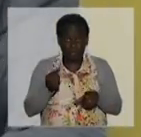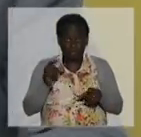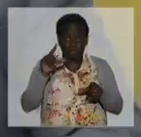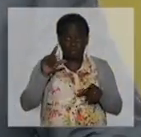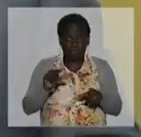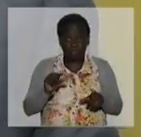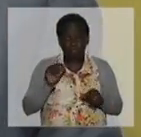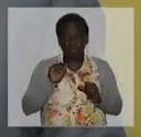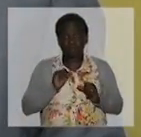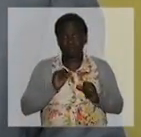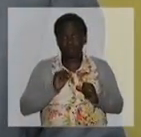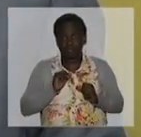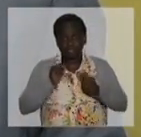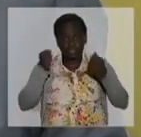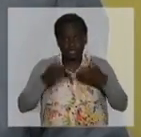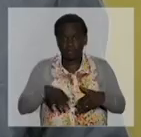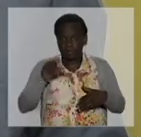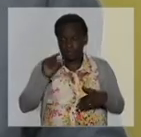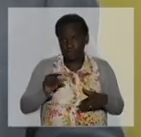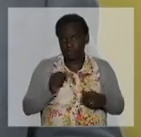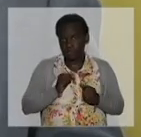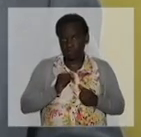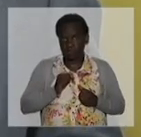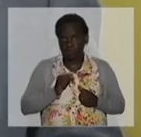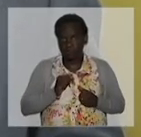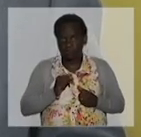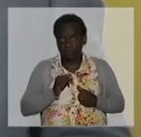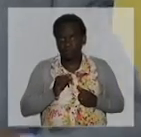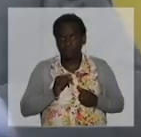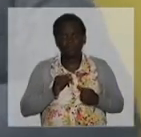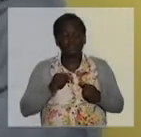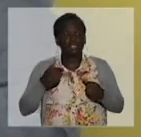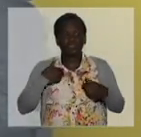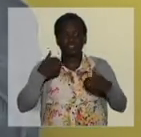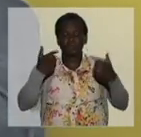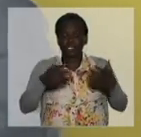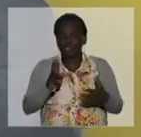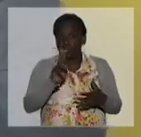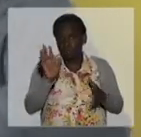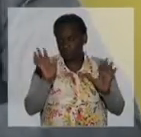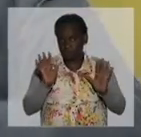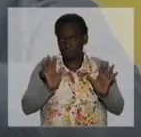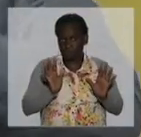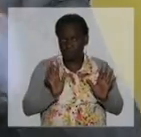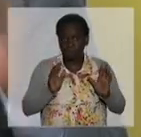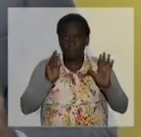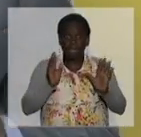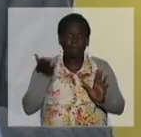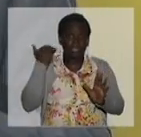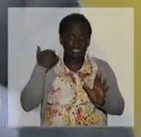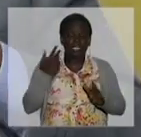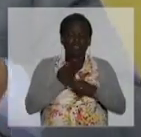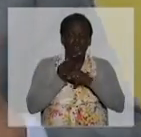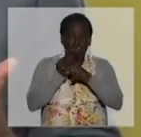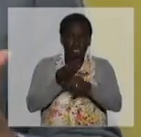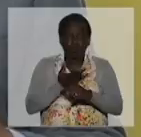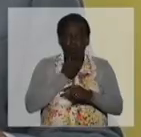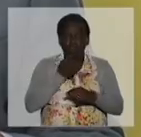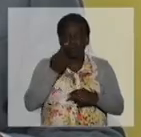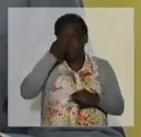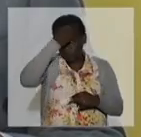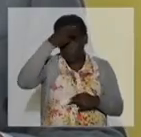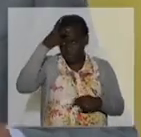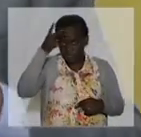um custo muito pequeno, pô. Muito pequeno. Eu não vou citar o nome, mas uma vez eu procurei um